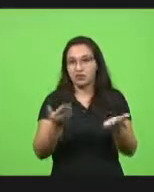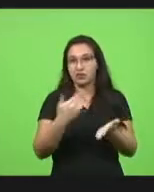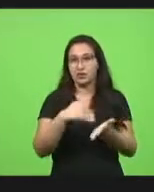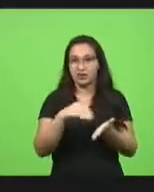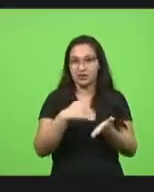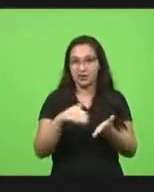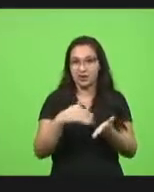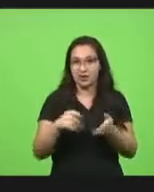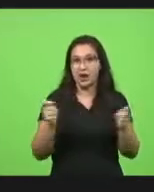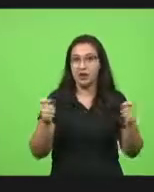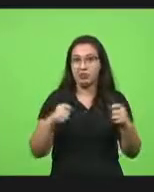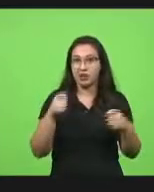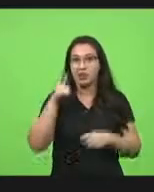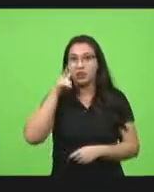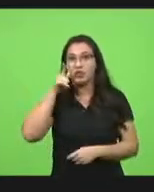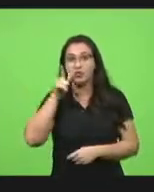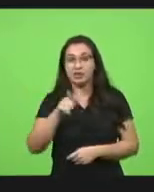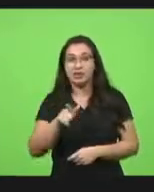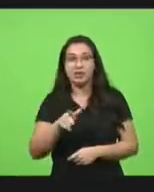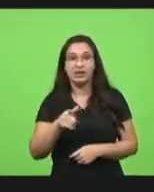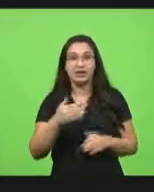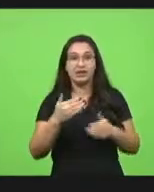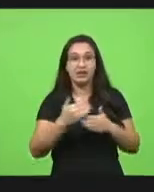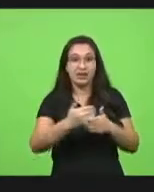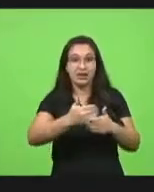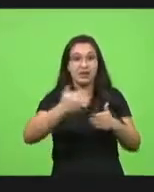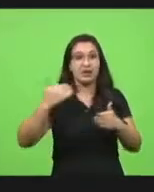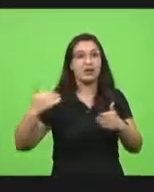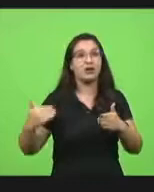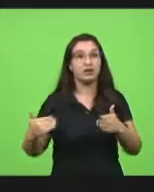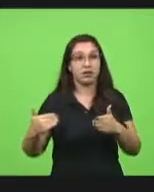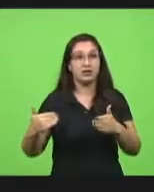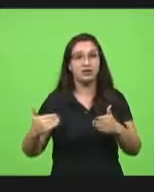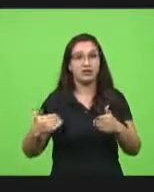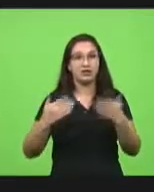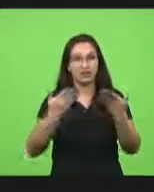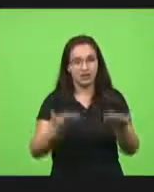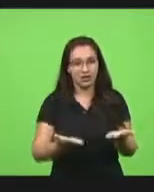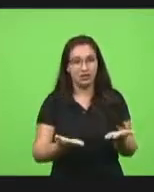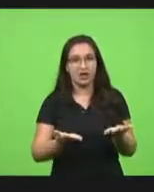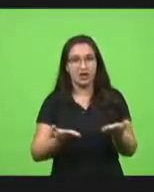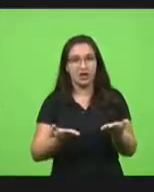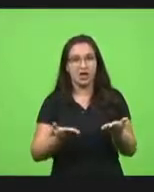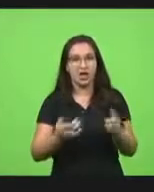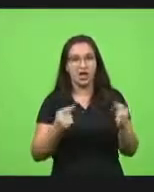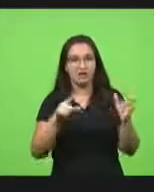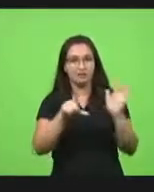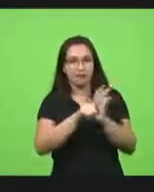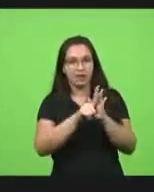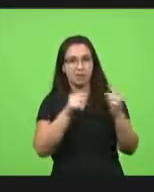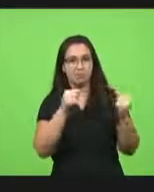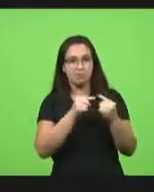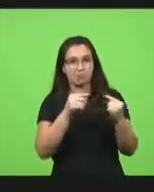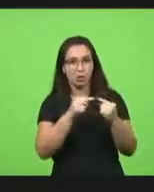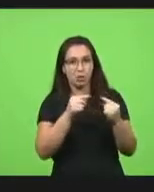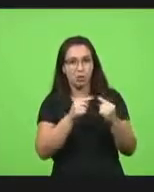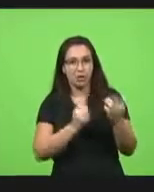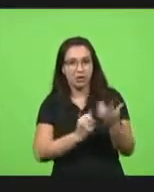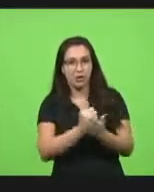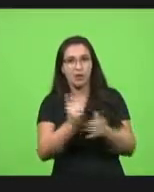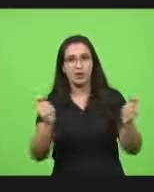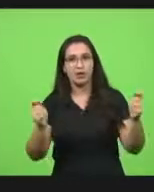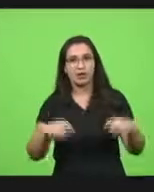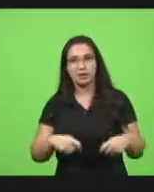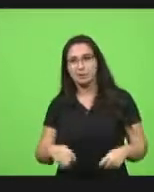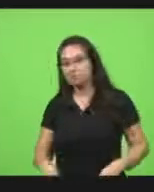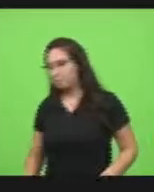oportunidade, conseguiu antecipadamente dar esse instrumento, né, legitimando essas compras aí, livre